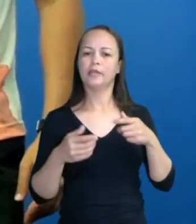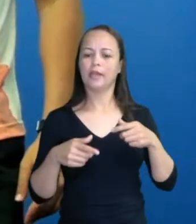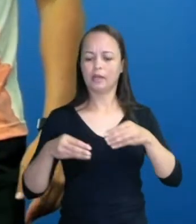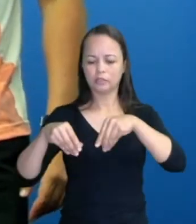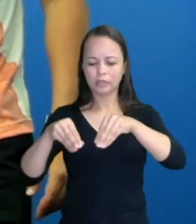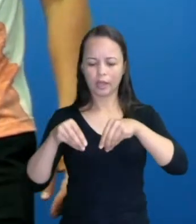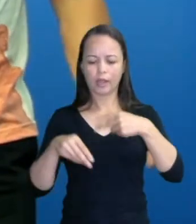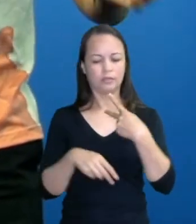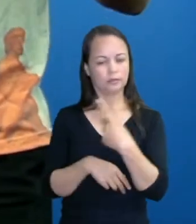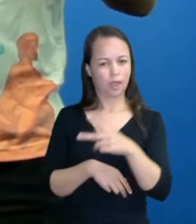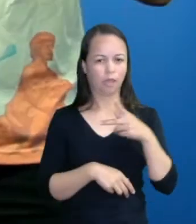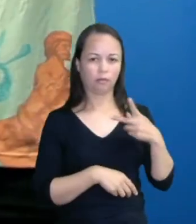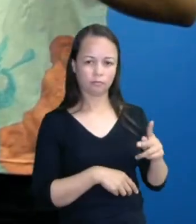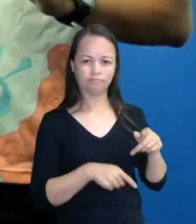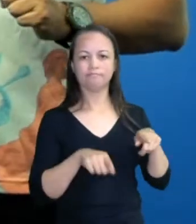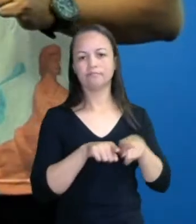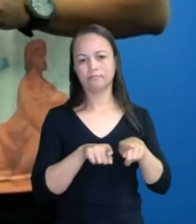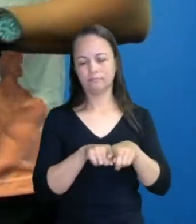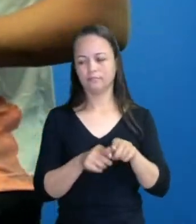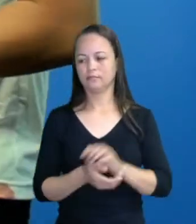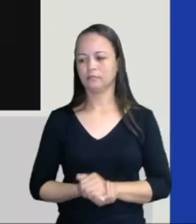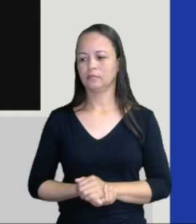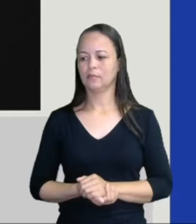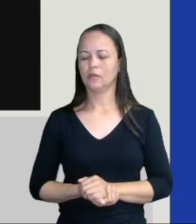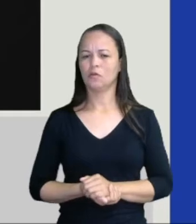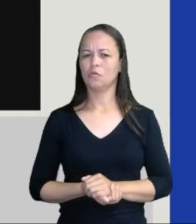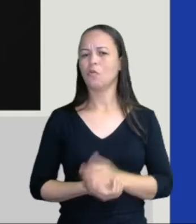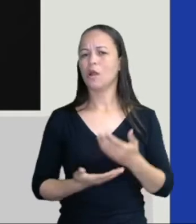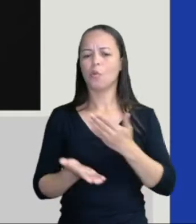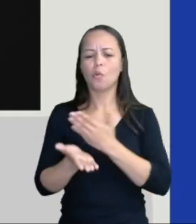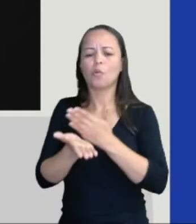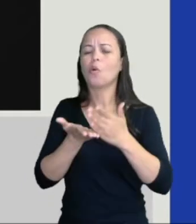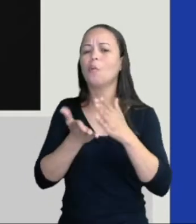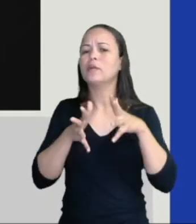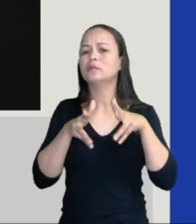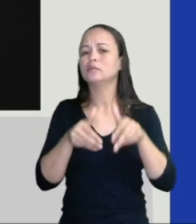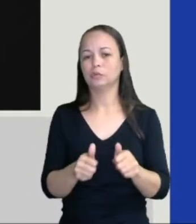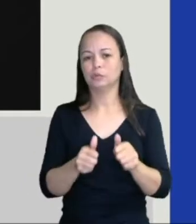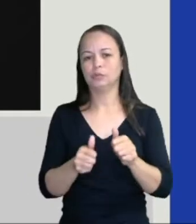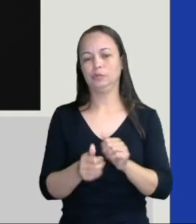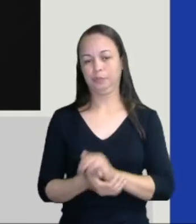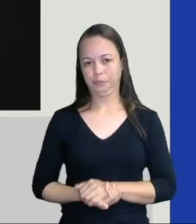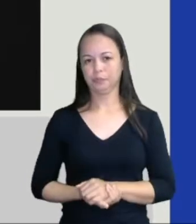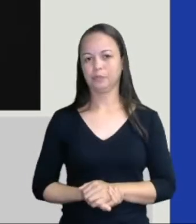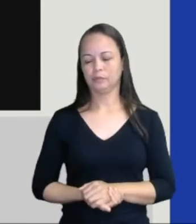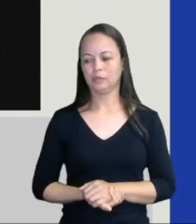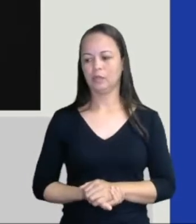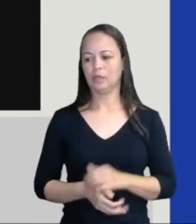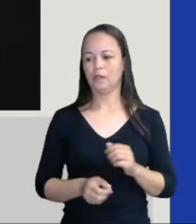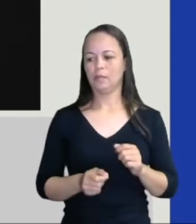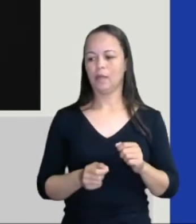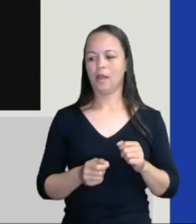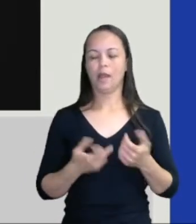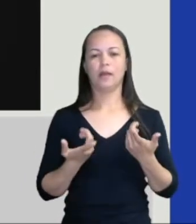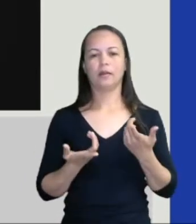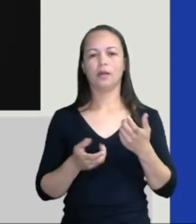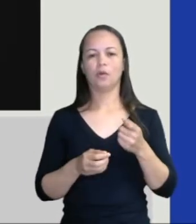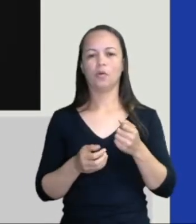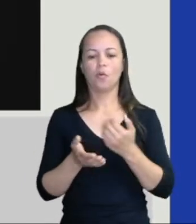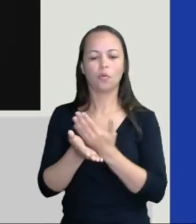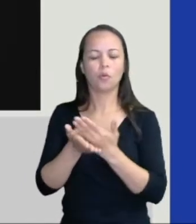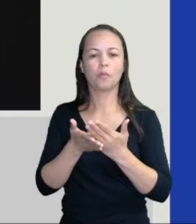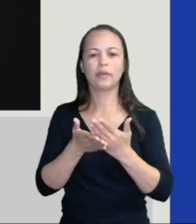senhores. Qual a origem disso tudo, professor? Bem, para a origem do feudalismo, vai